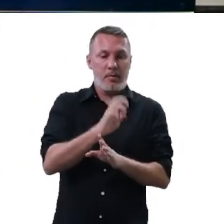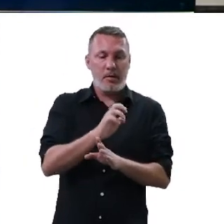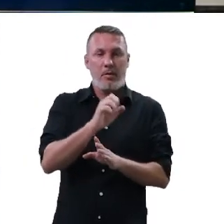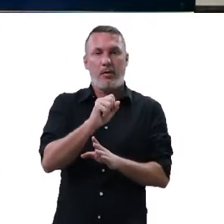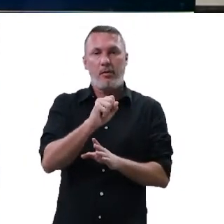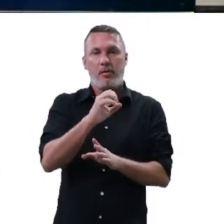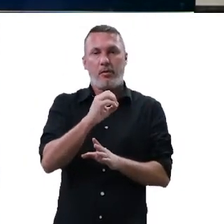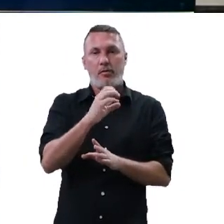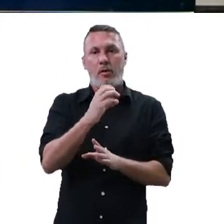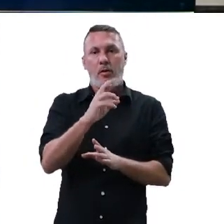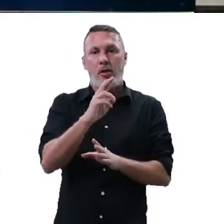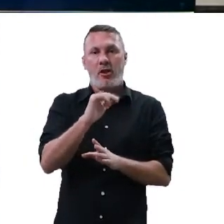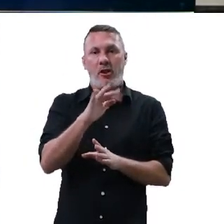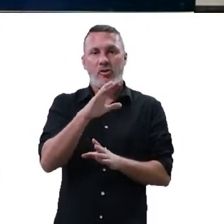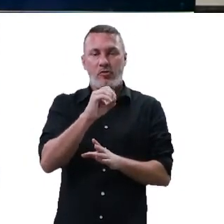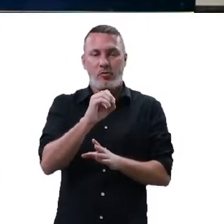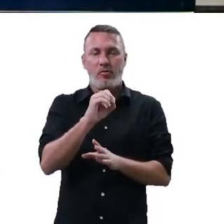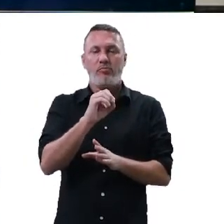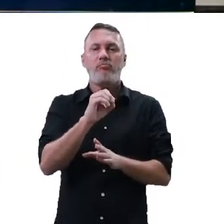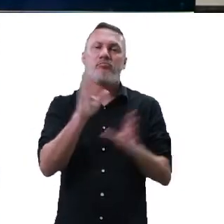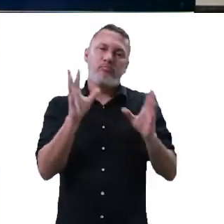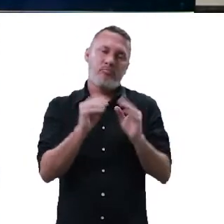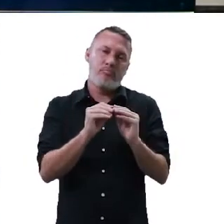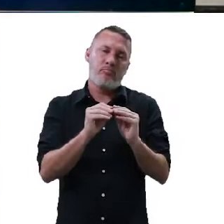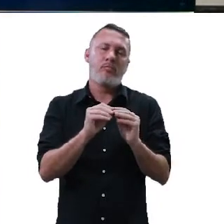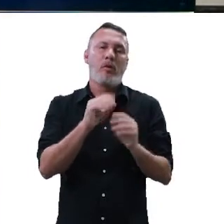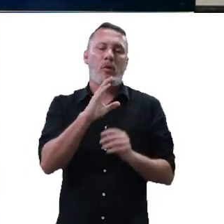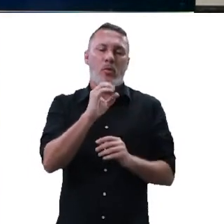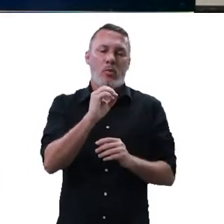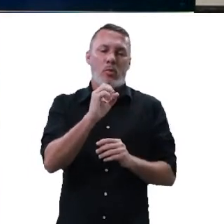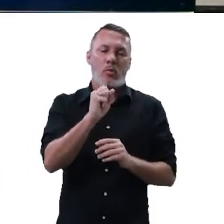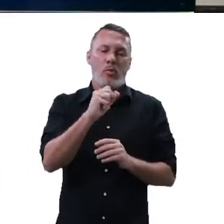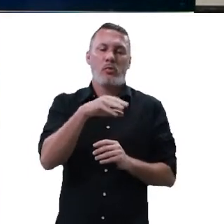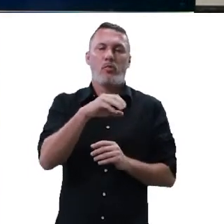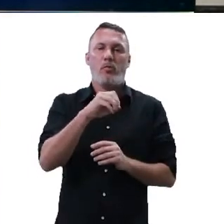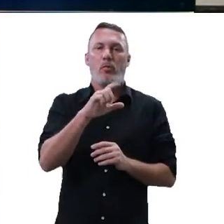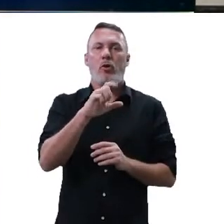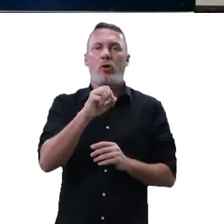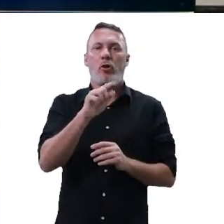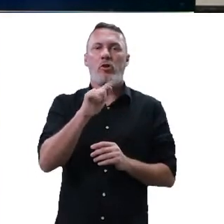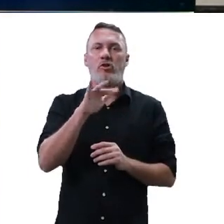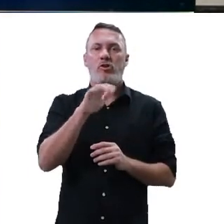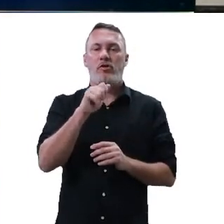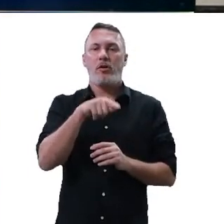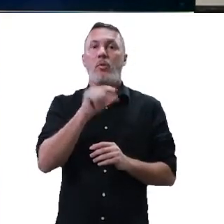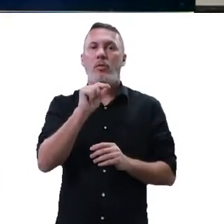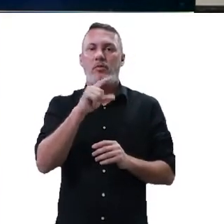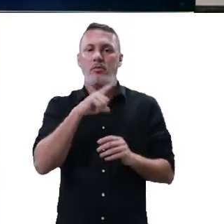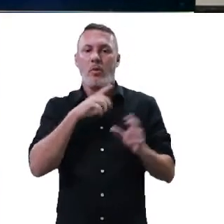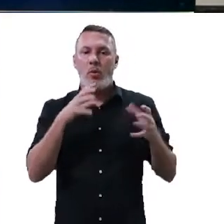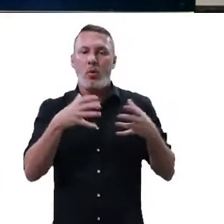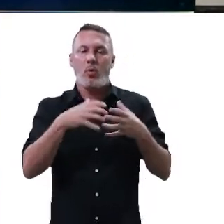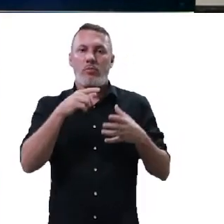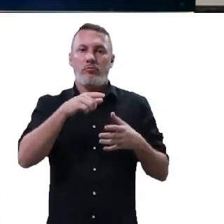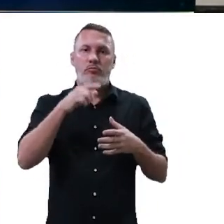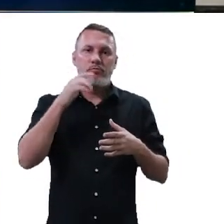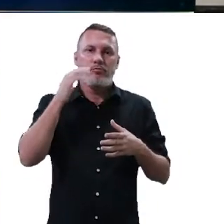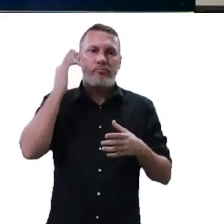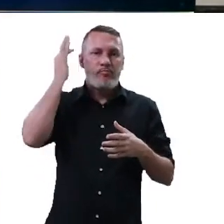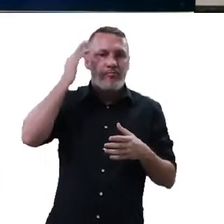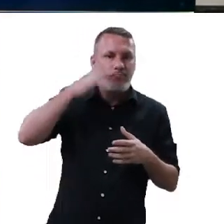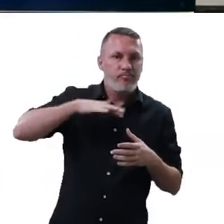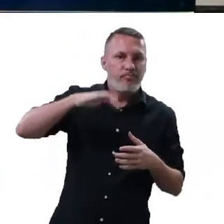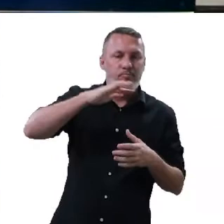filosofia cosmológica. Conversamos um pouquinho aqui sobre os filósofos pré-socráticos, falamos um pouquinho sobre a busca que eles tinham por